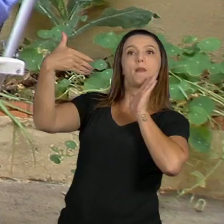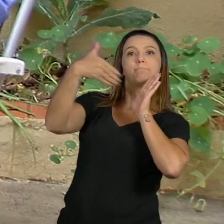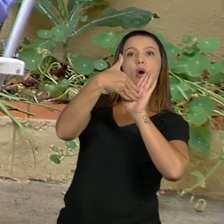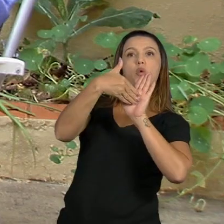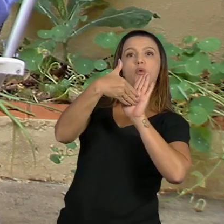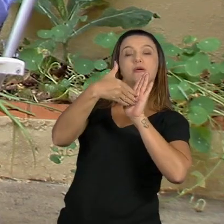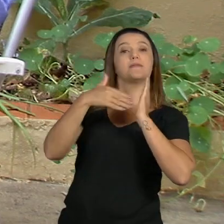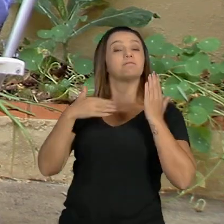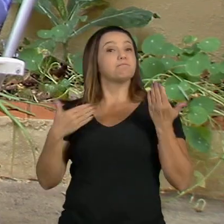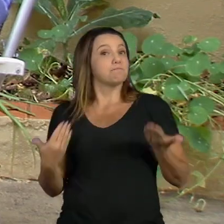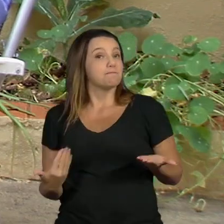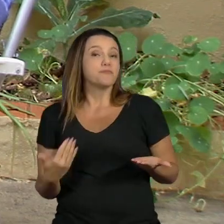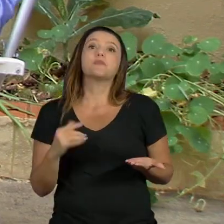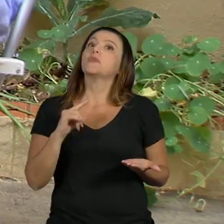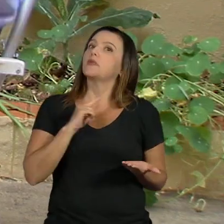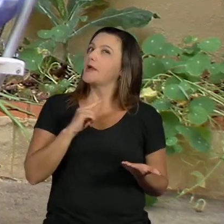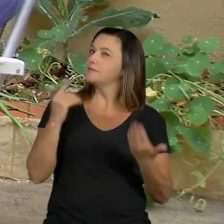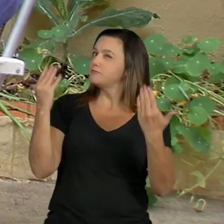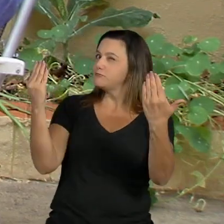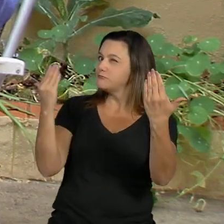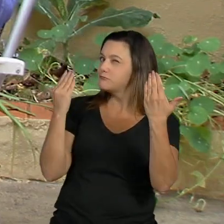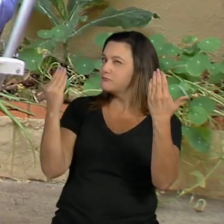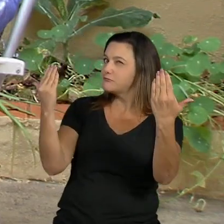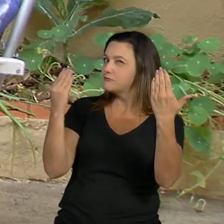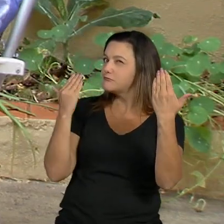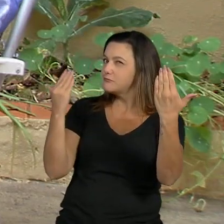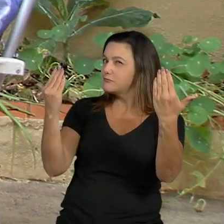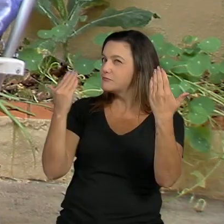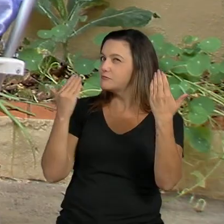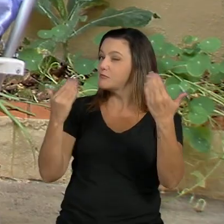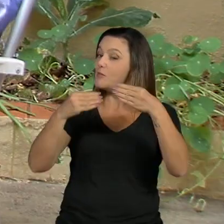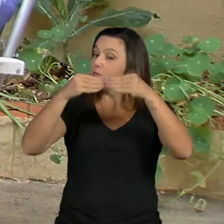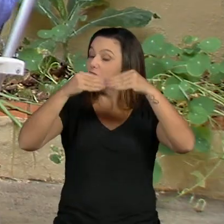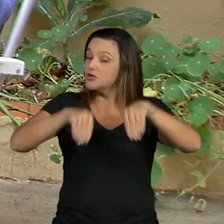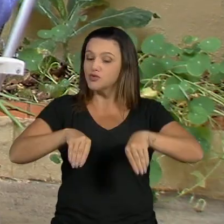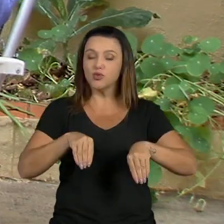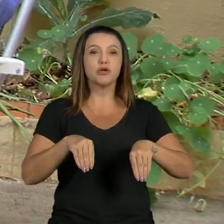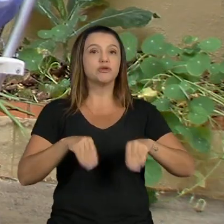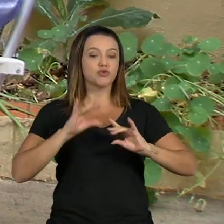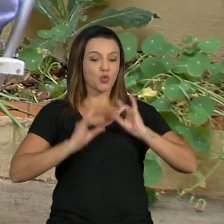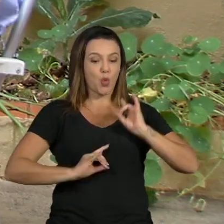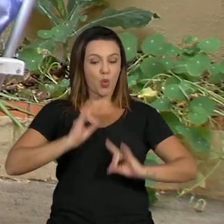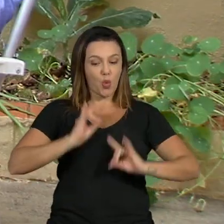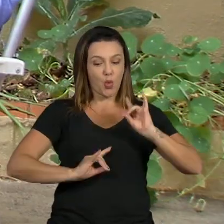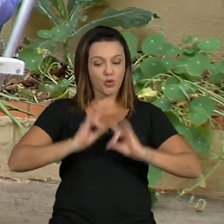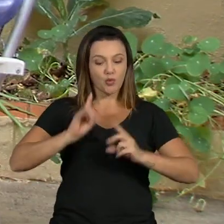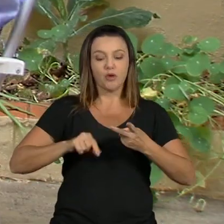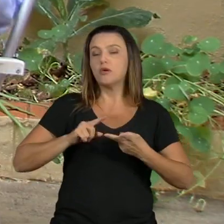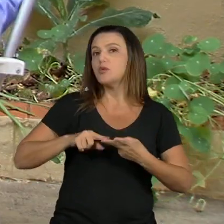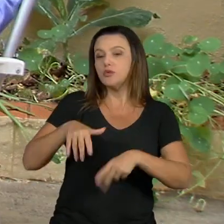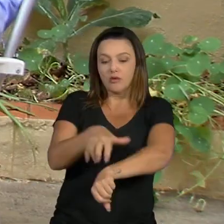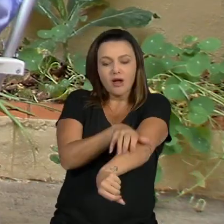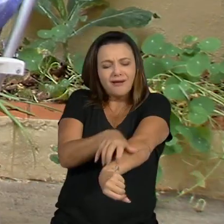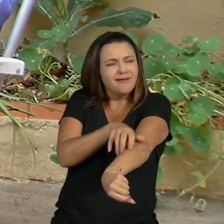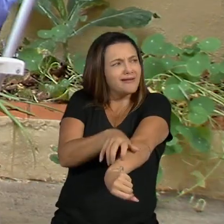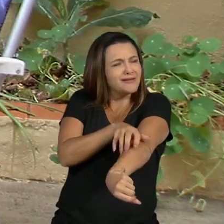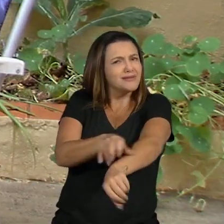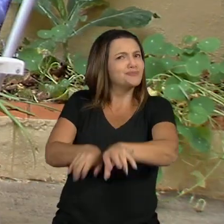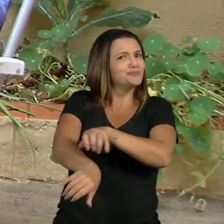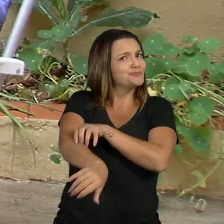filtros químicos, eles já são suspeitos de afetarem os nossos hormônios, de provocarem alergias, dermatites